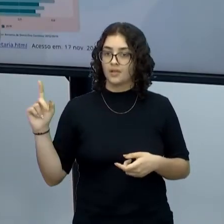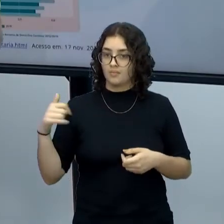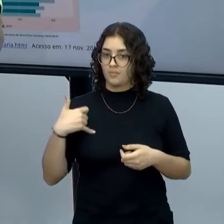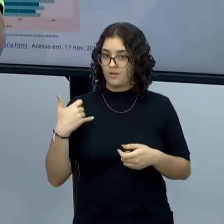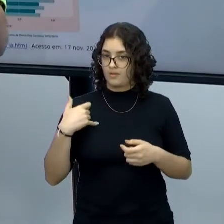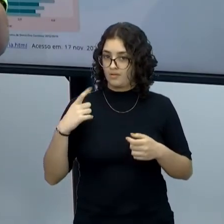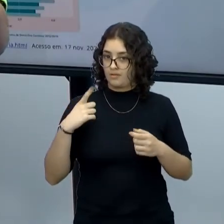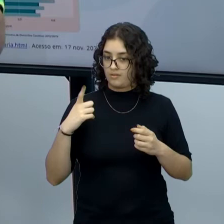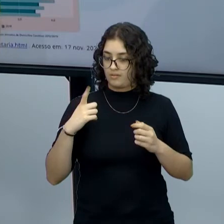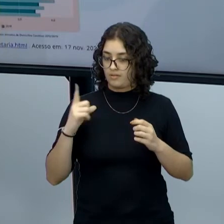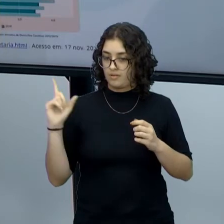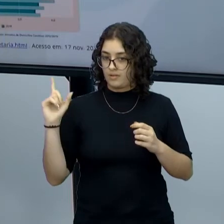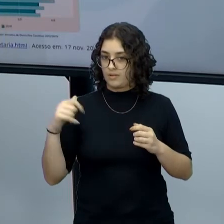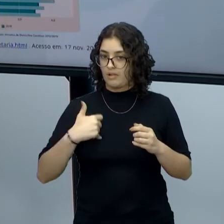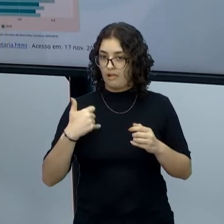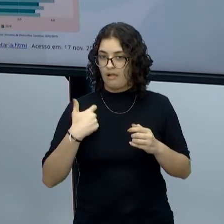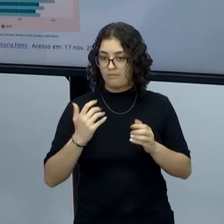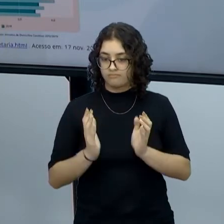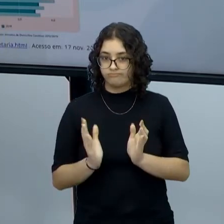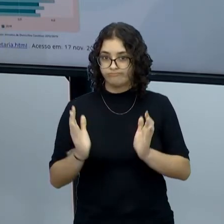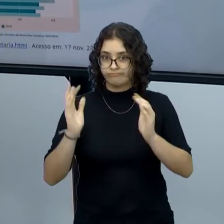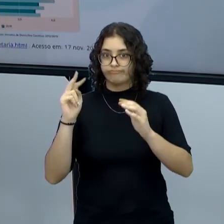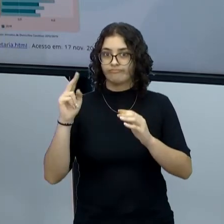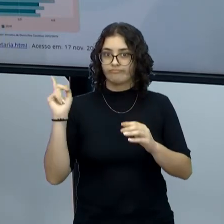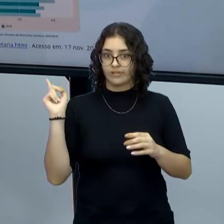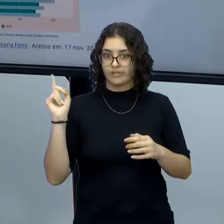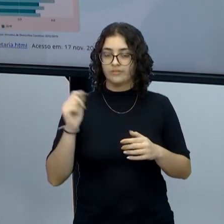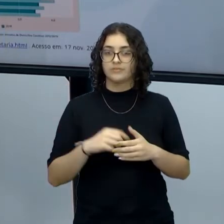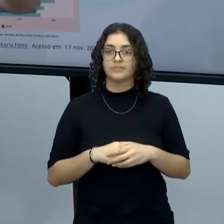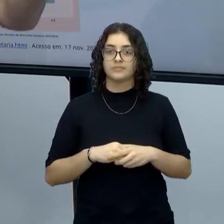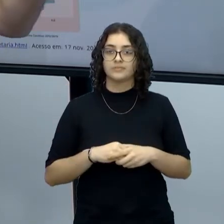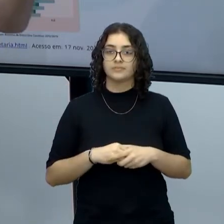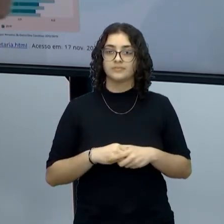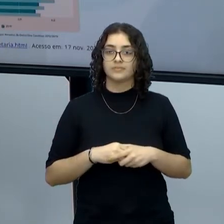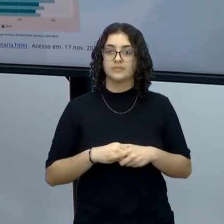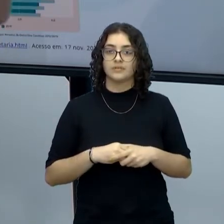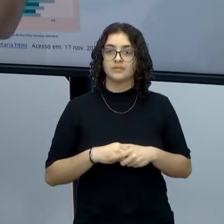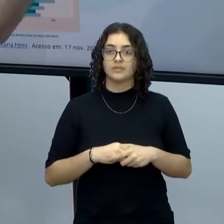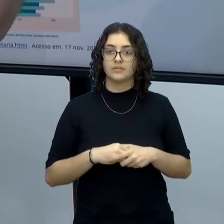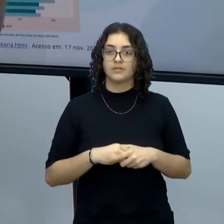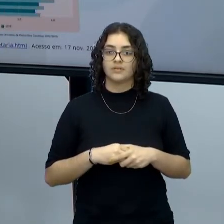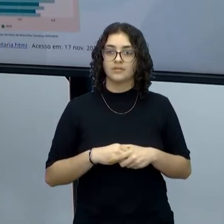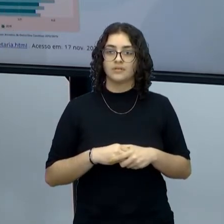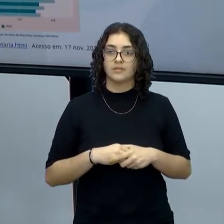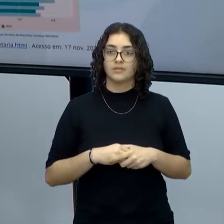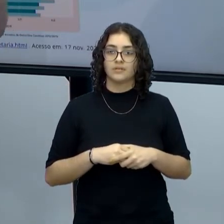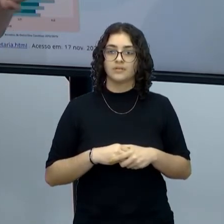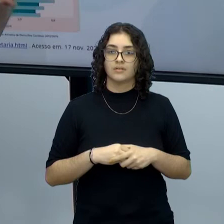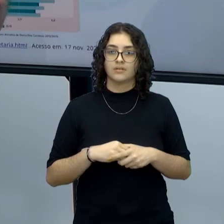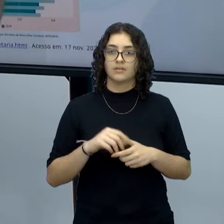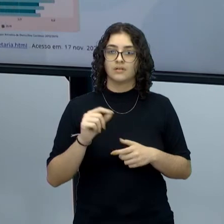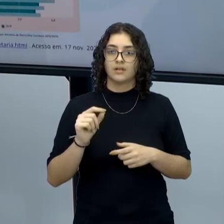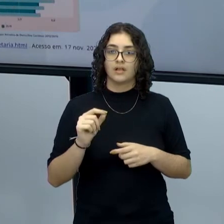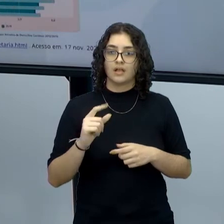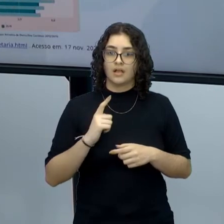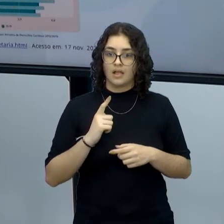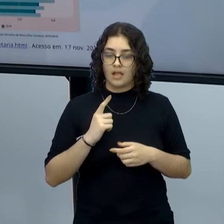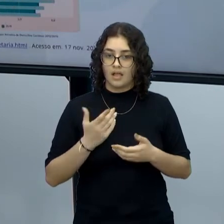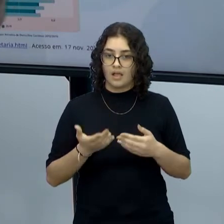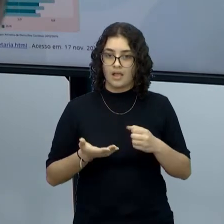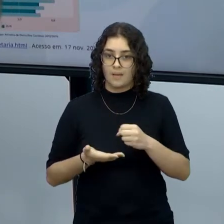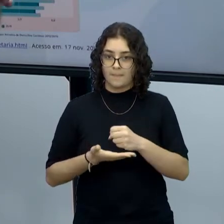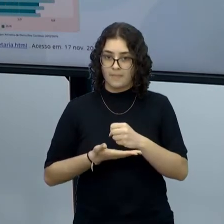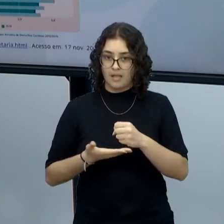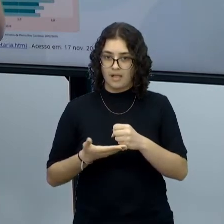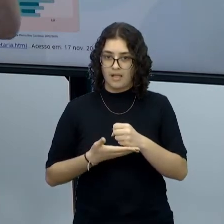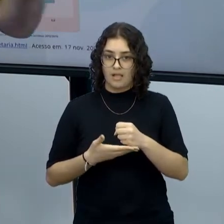isso que a gente está vendo aqui atrás, tal, ela era bem uma forma de pirâmide mesmo, né? Ou seja, a base tinha uma